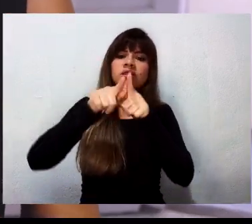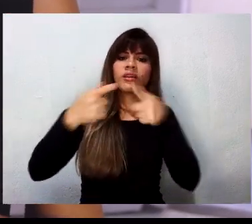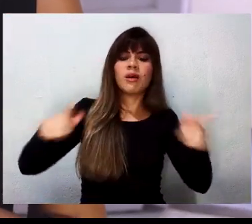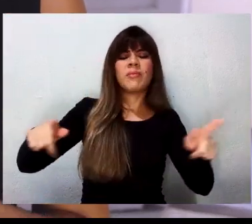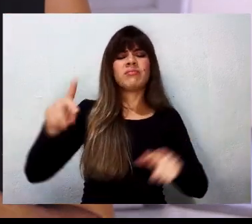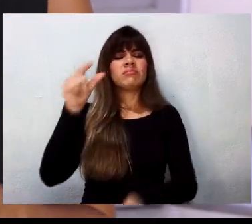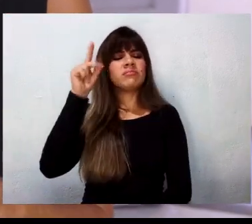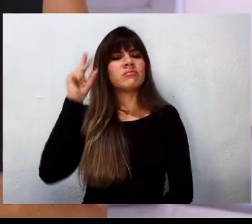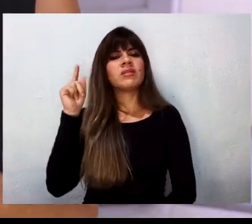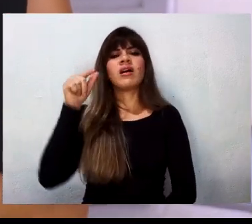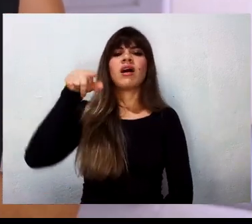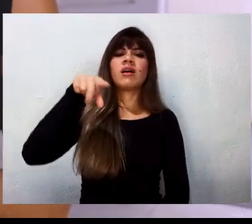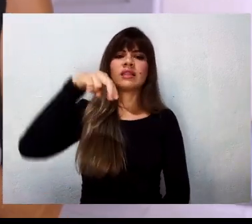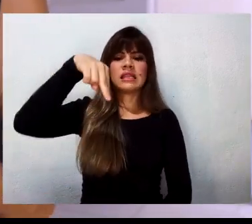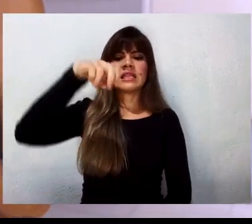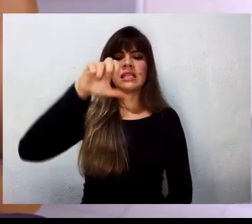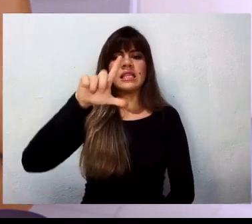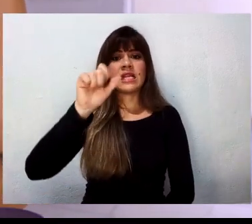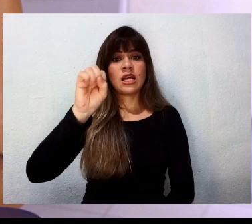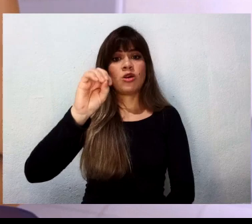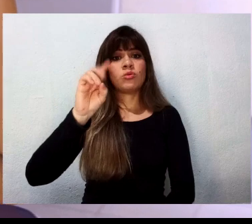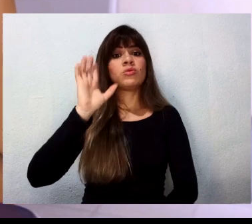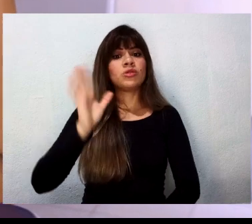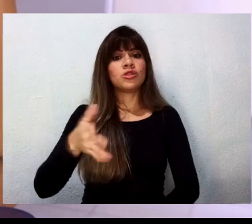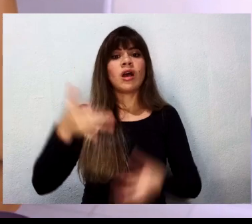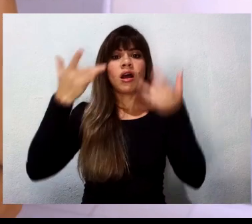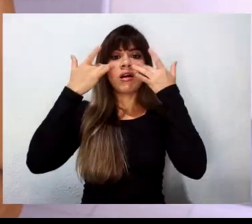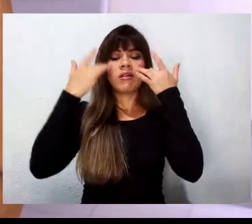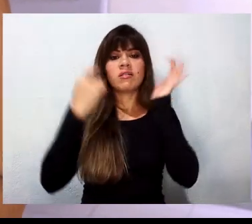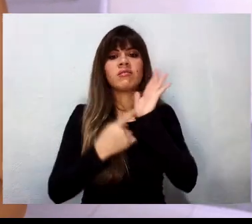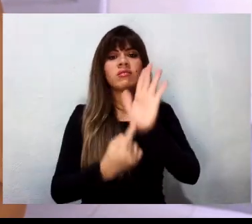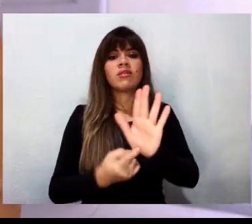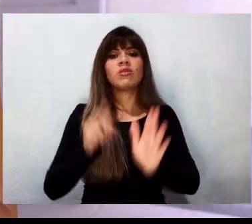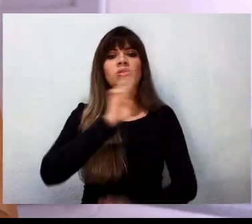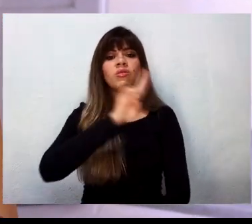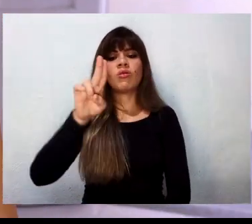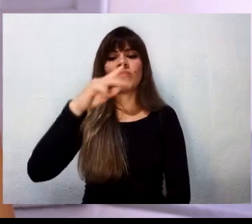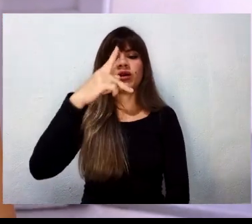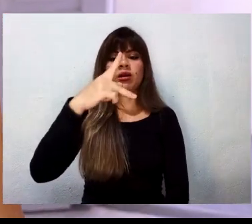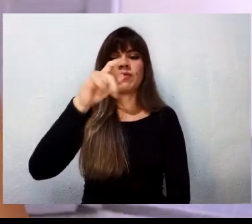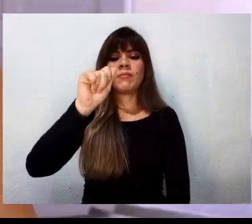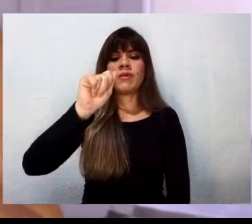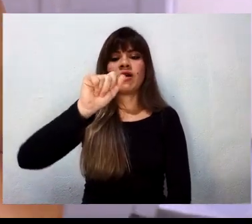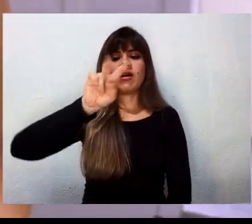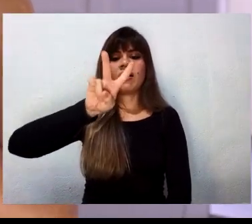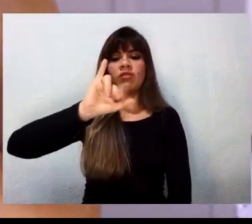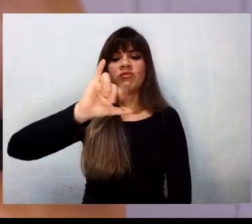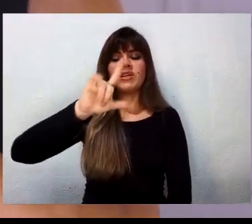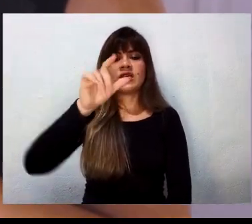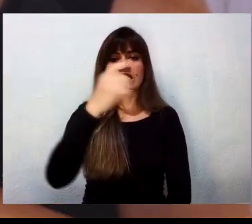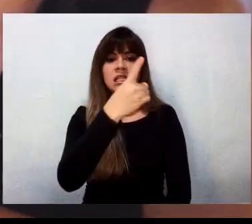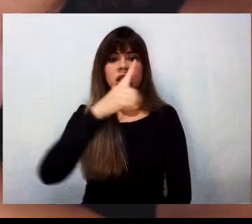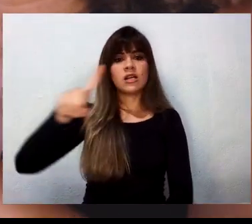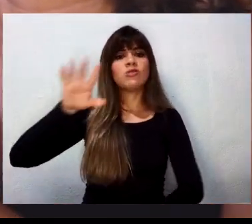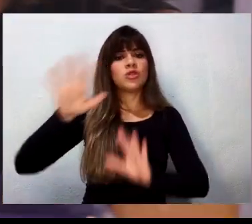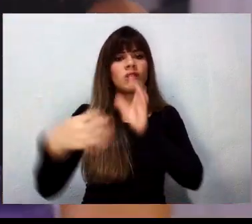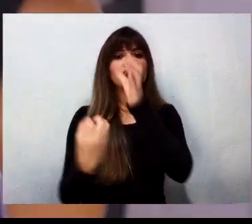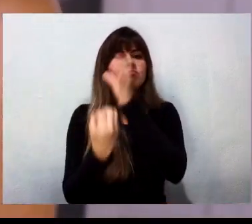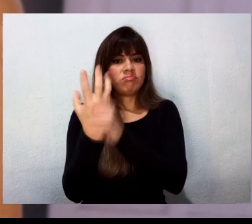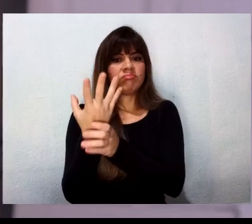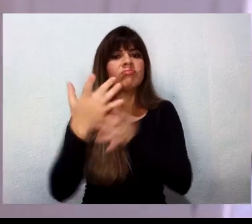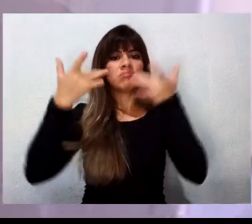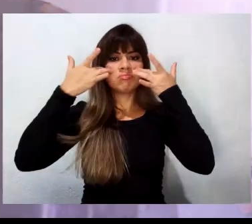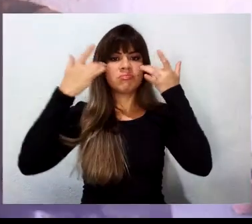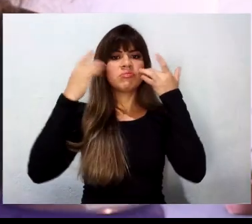Universitário. Na época, o Nelson, ele já fazia e já tinha montado no pavilhão um espetáculo chamado A Revolta das